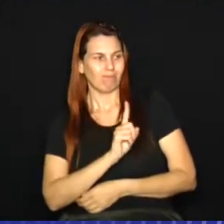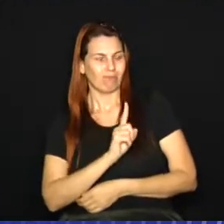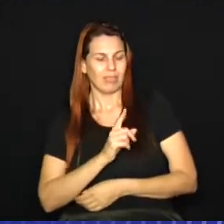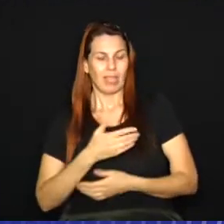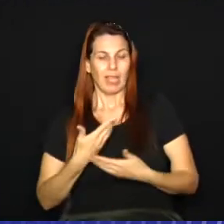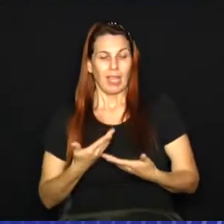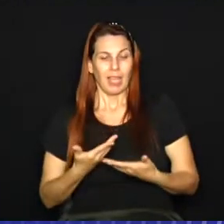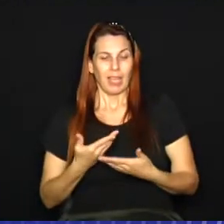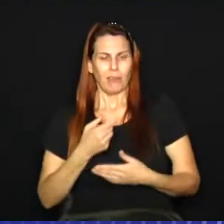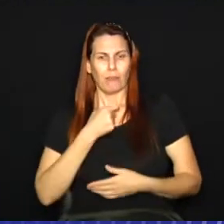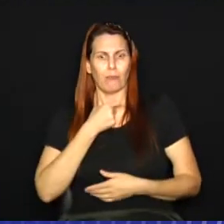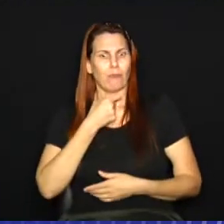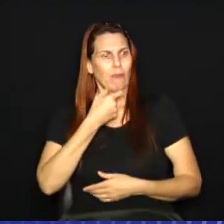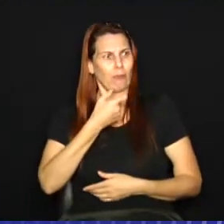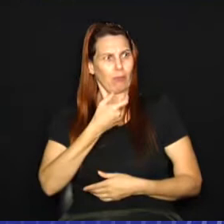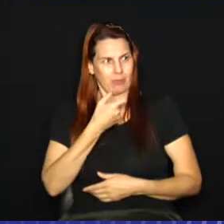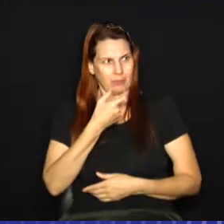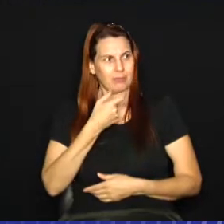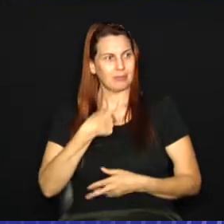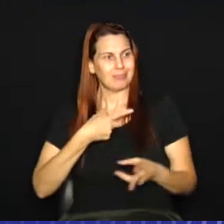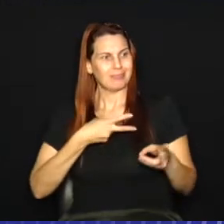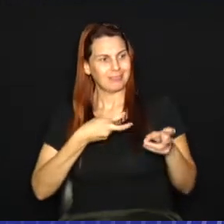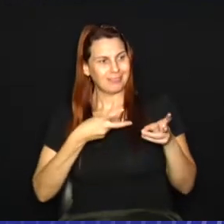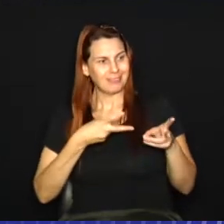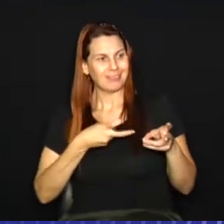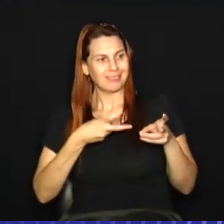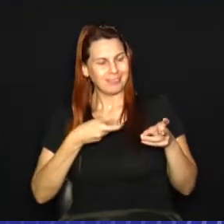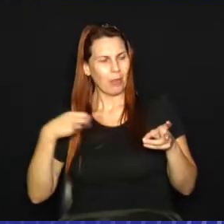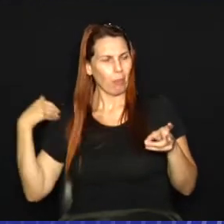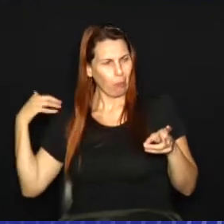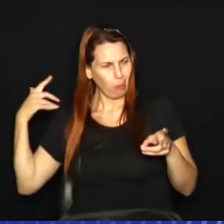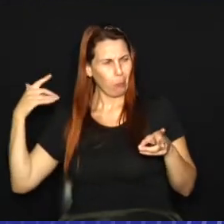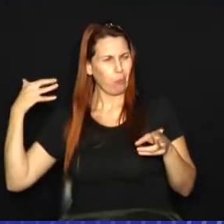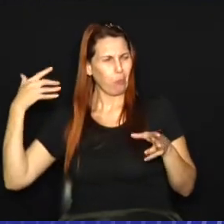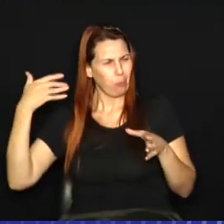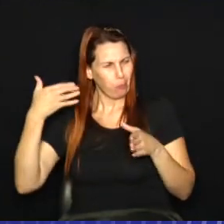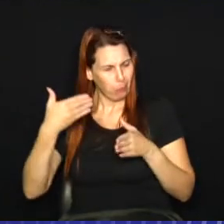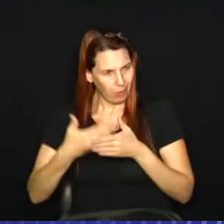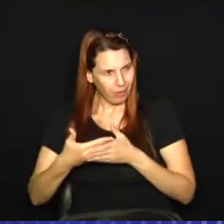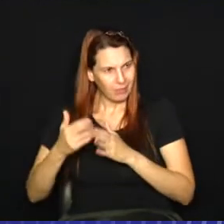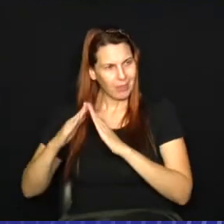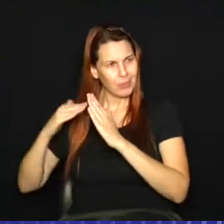Esse vozeirão que você tem já vem daí, né? Lá de trás, lá da escola.